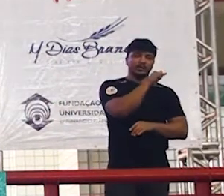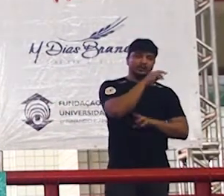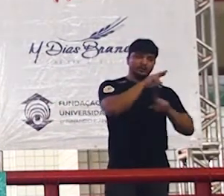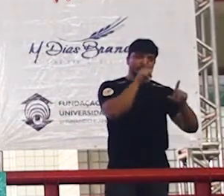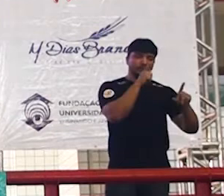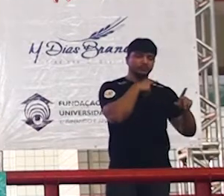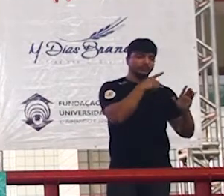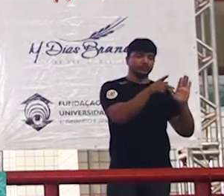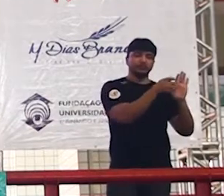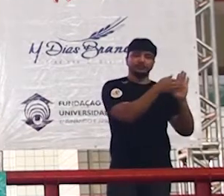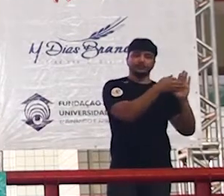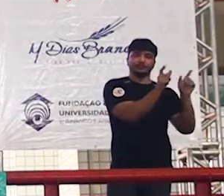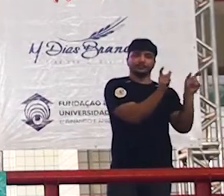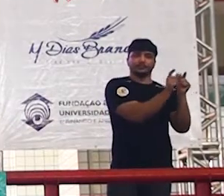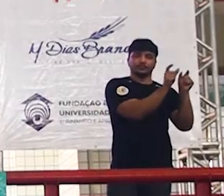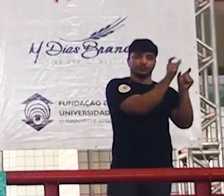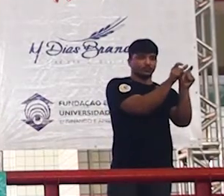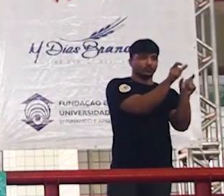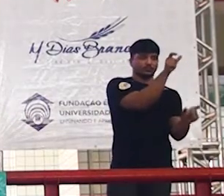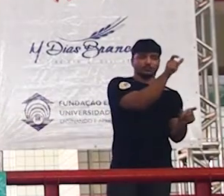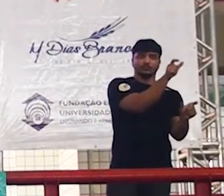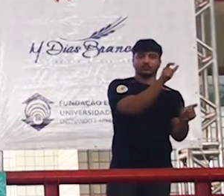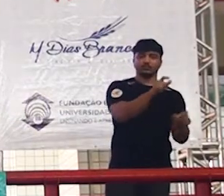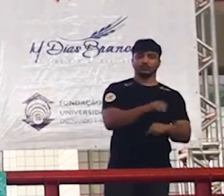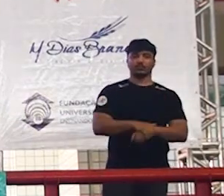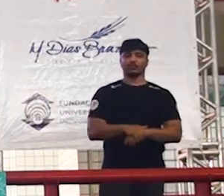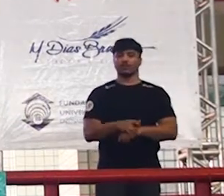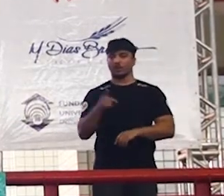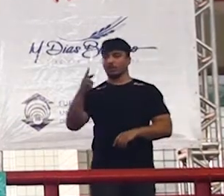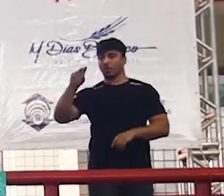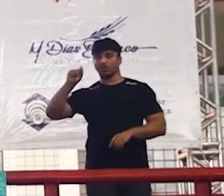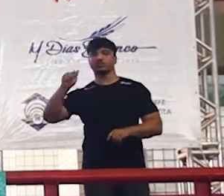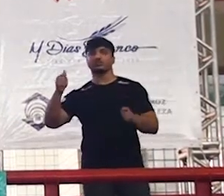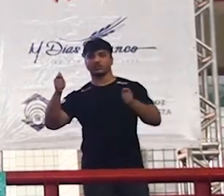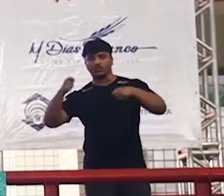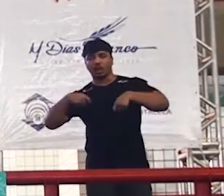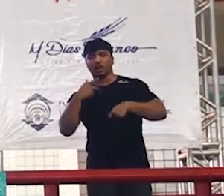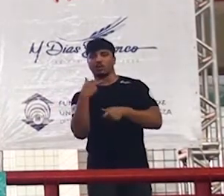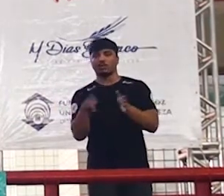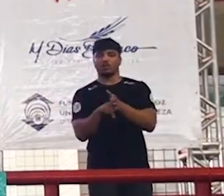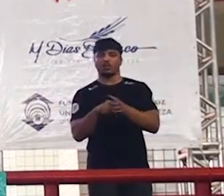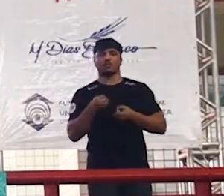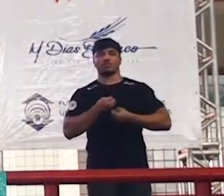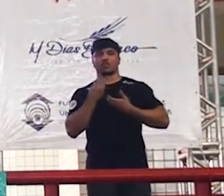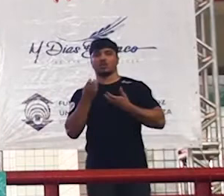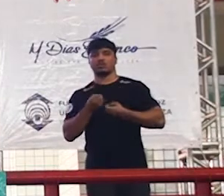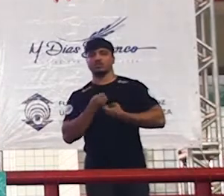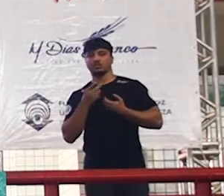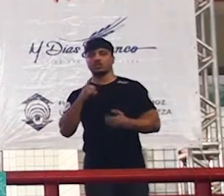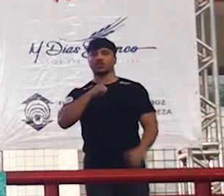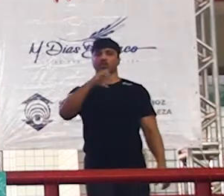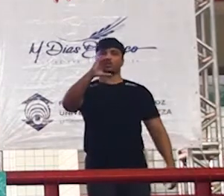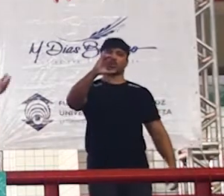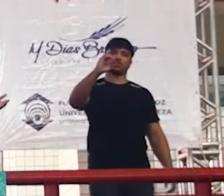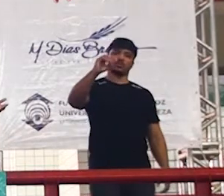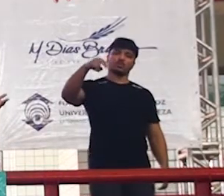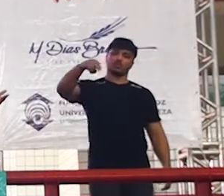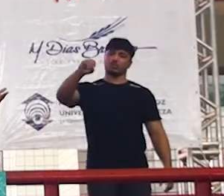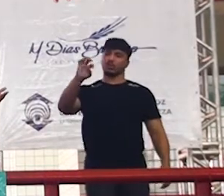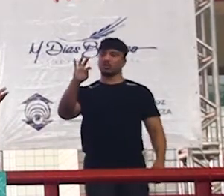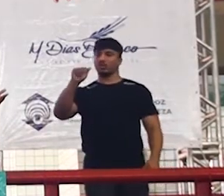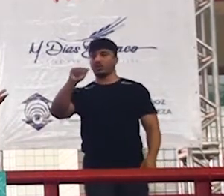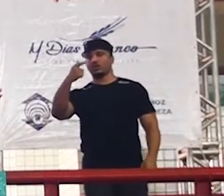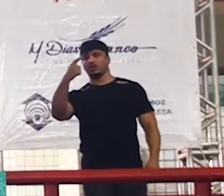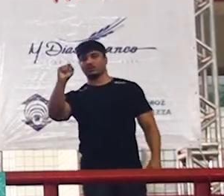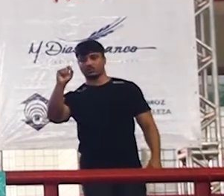Agora, num texto em prosa, eu posso ter linguagem poética, eu posso ter conotação, eu posso ter figura